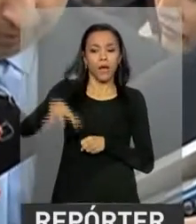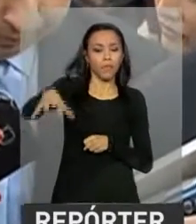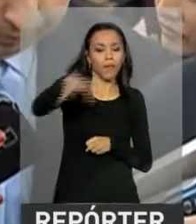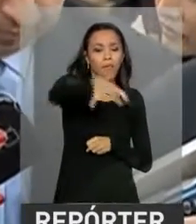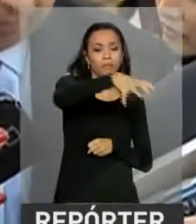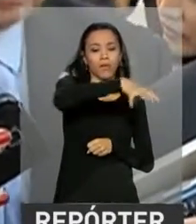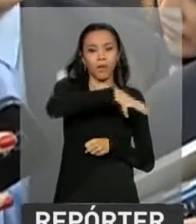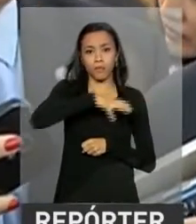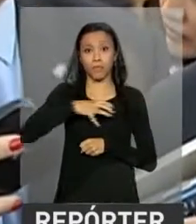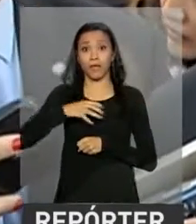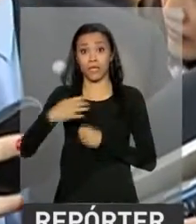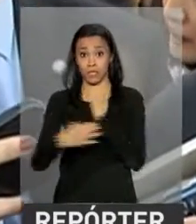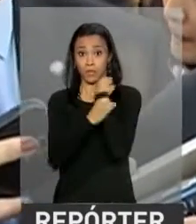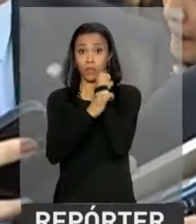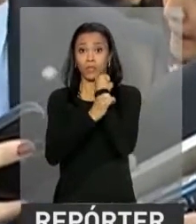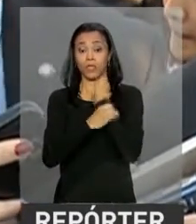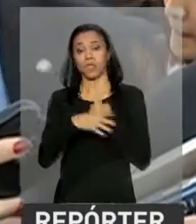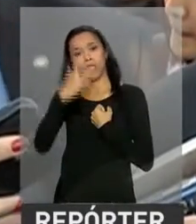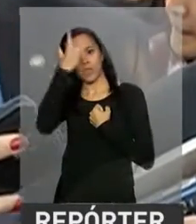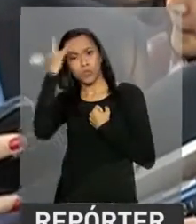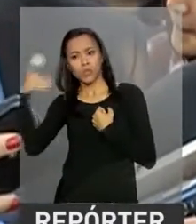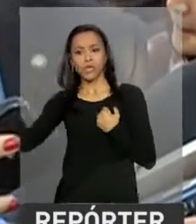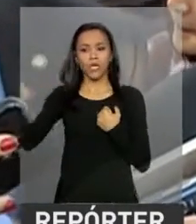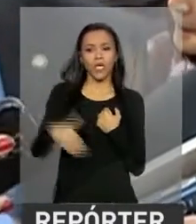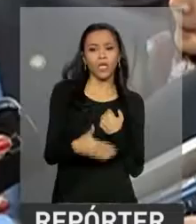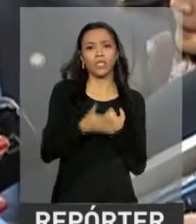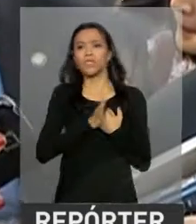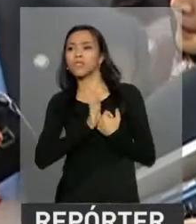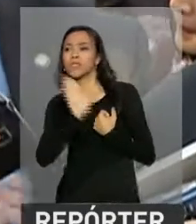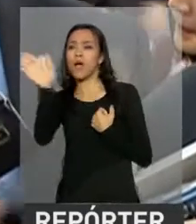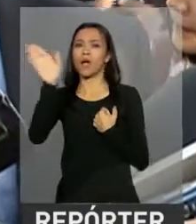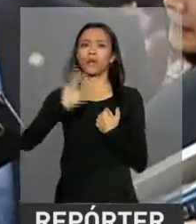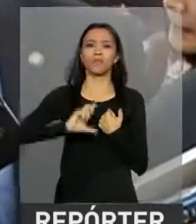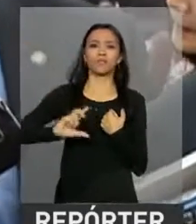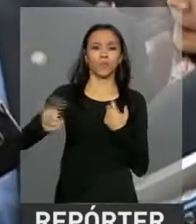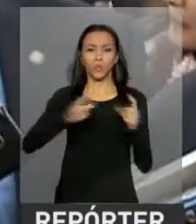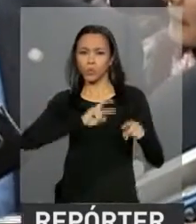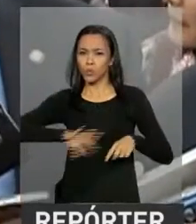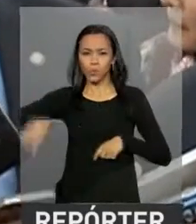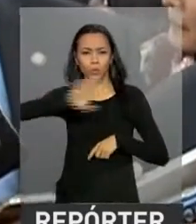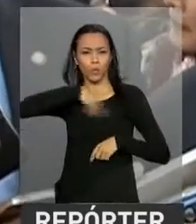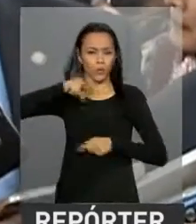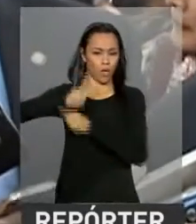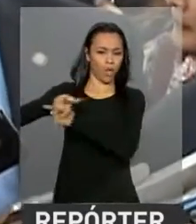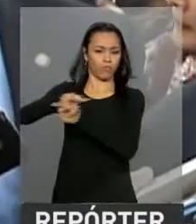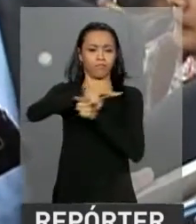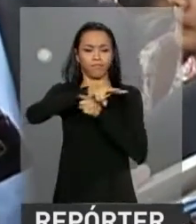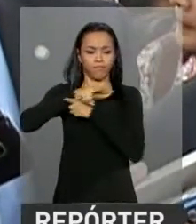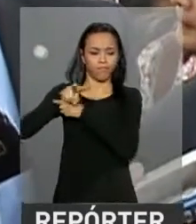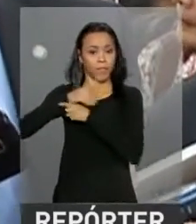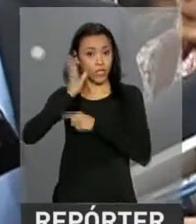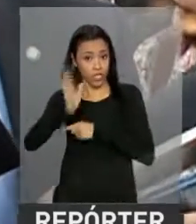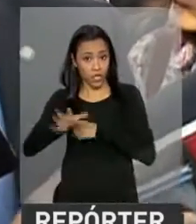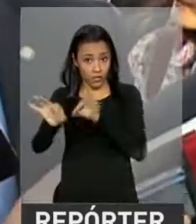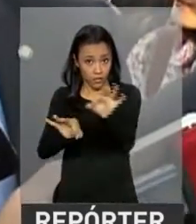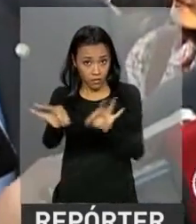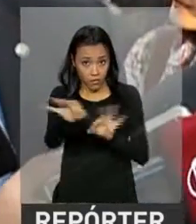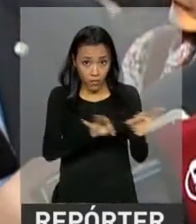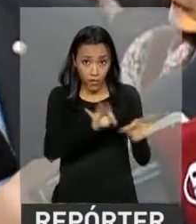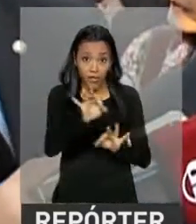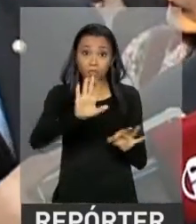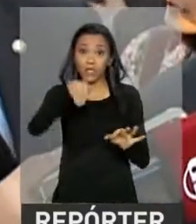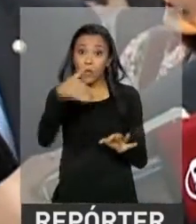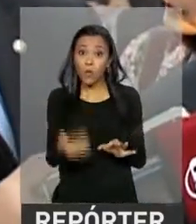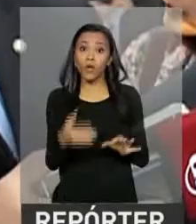perímetro de segurança, o acesso, a entrada, a saída, já se aclimatando, já se preparando para o momento